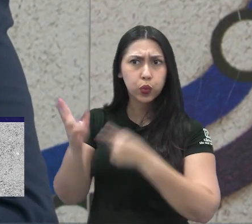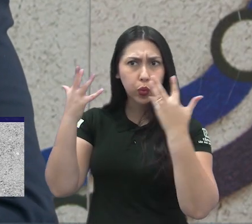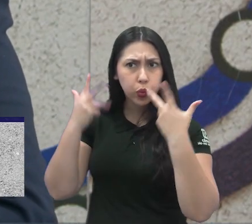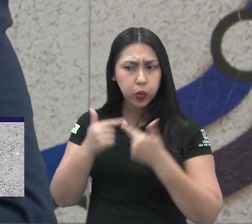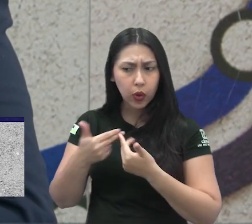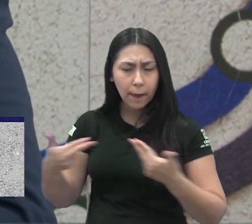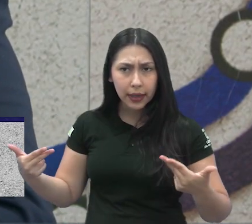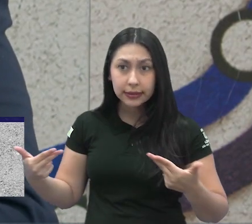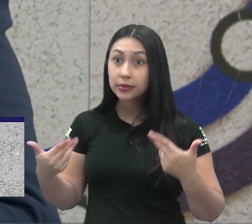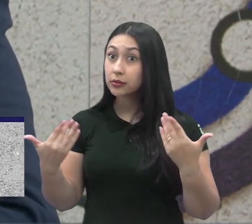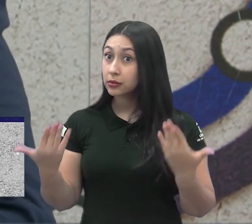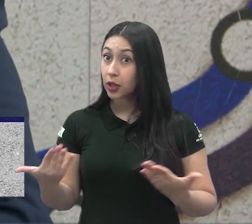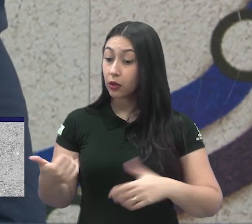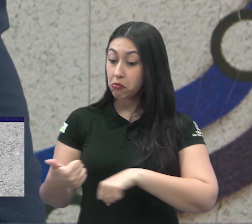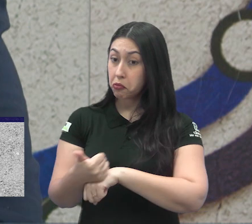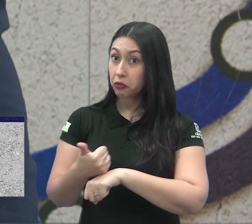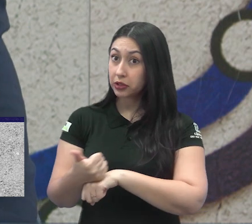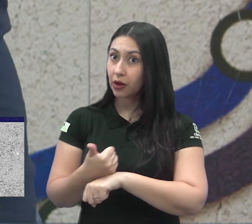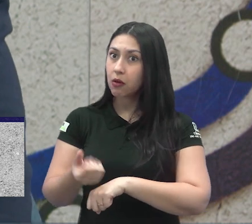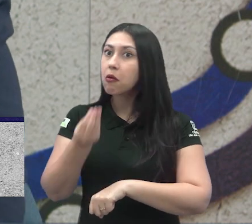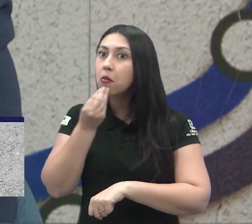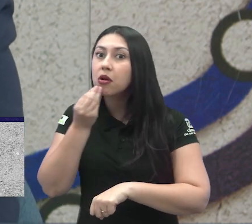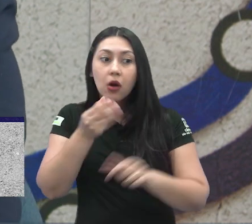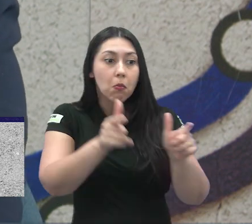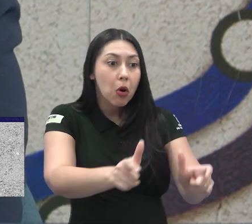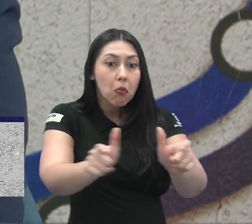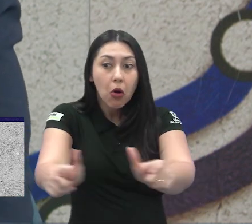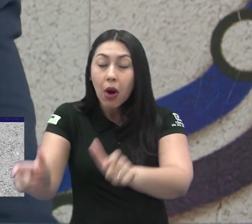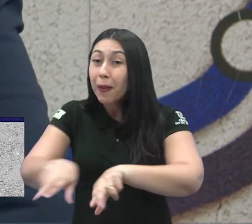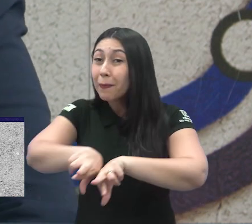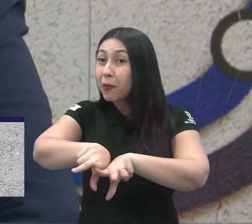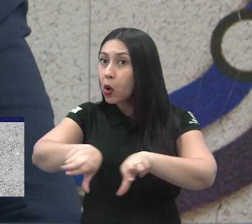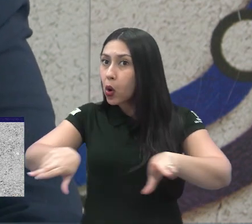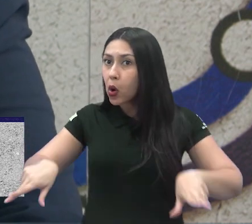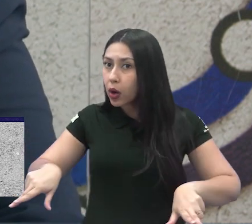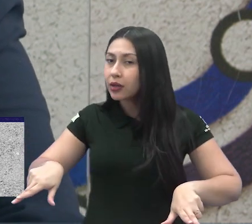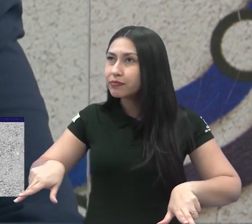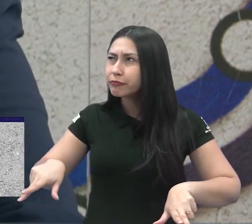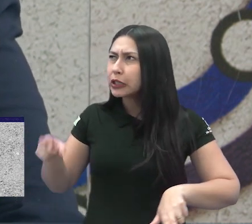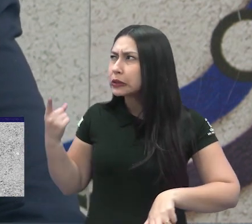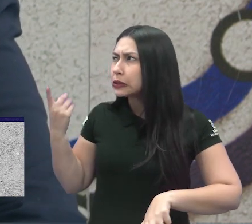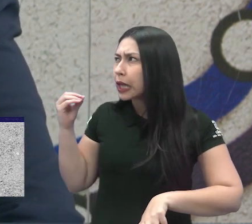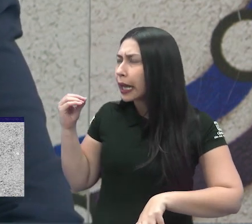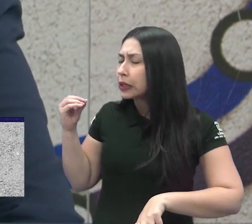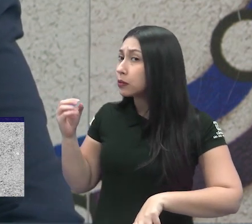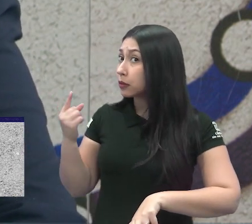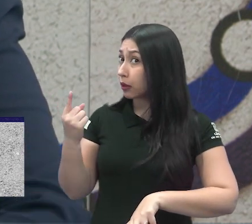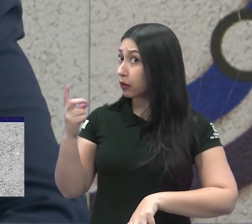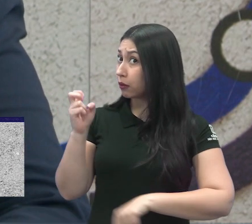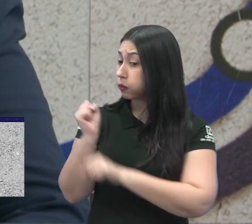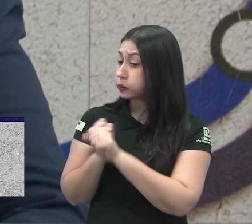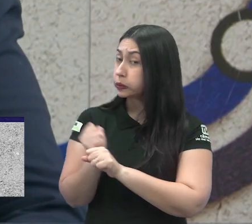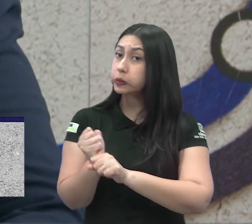Então, é uma profissão, ela é extremamente abrangente, de uns 10 a 15 anos para cá, o zootecnista